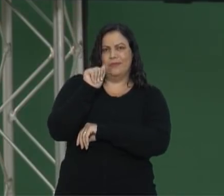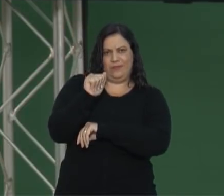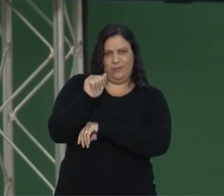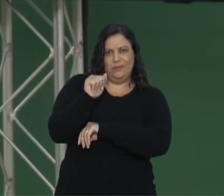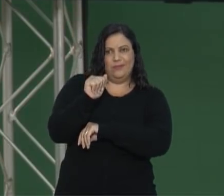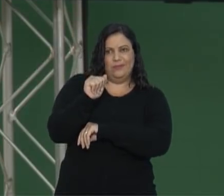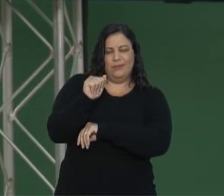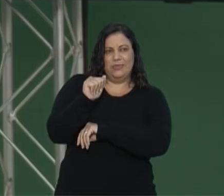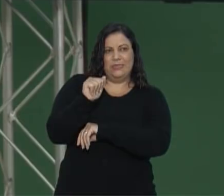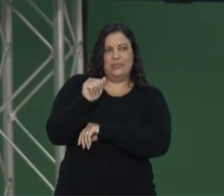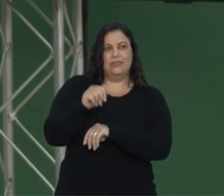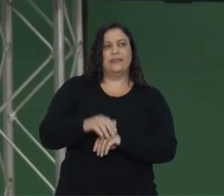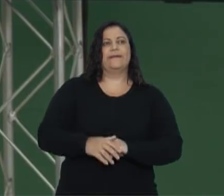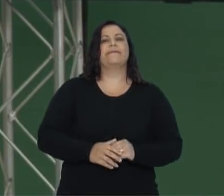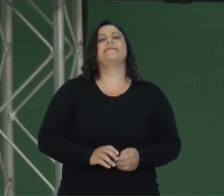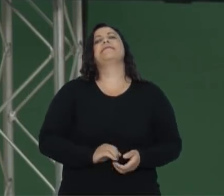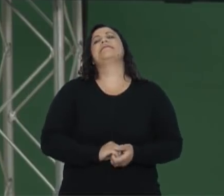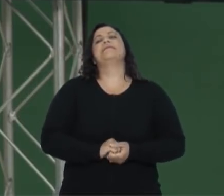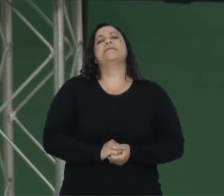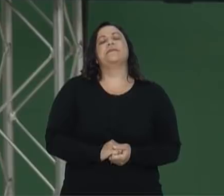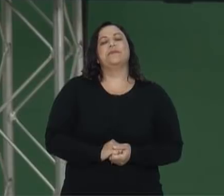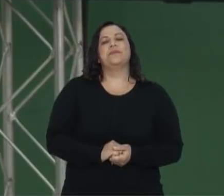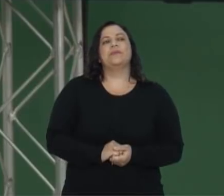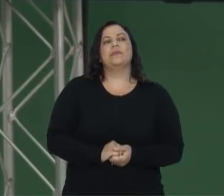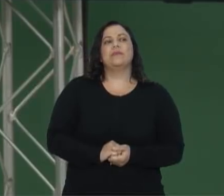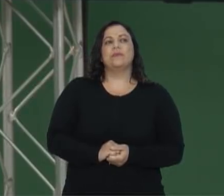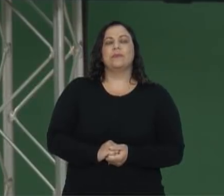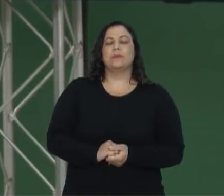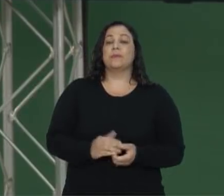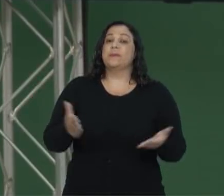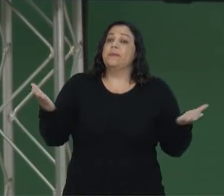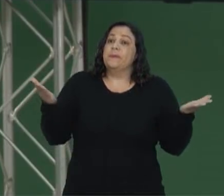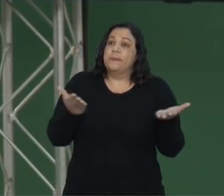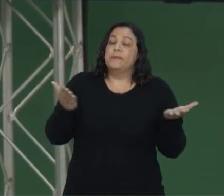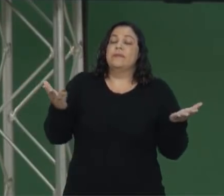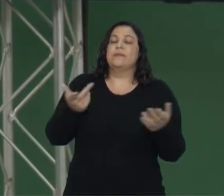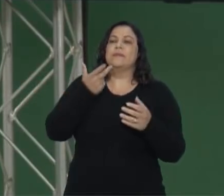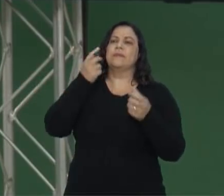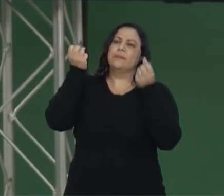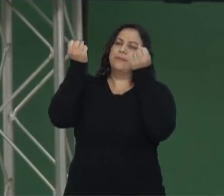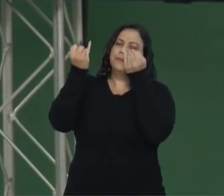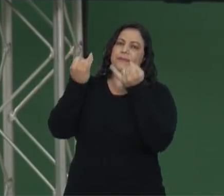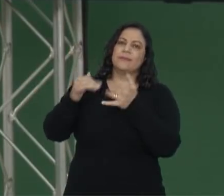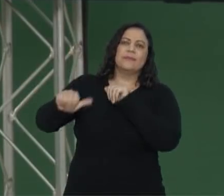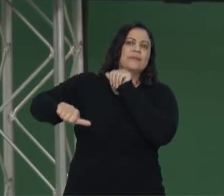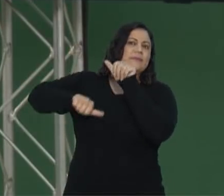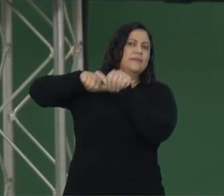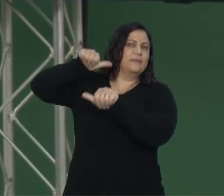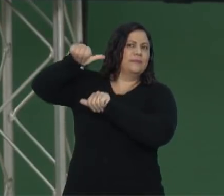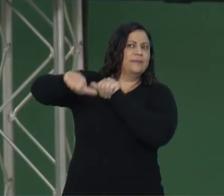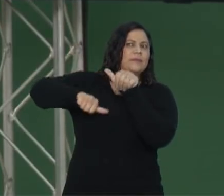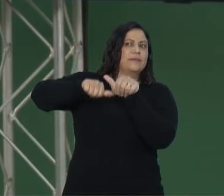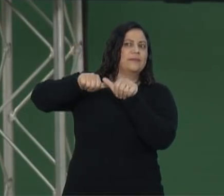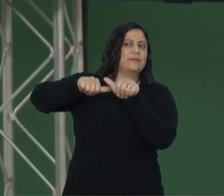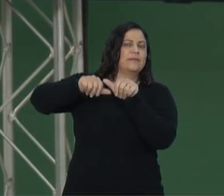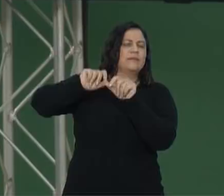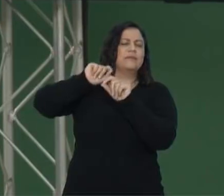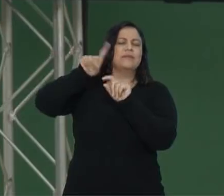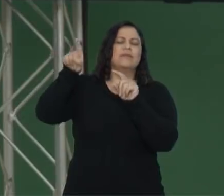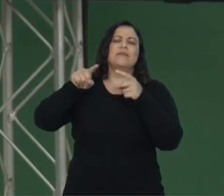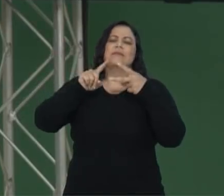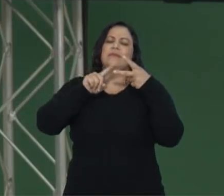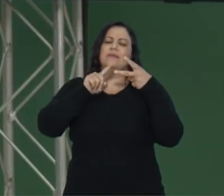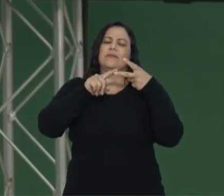nos estados físicos. Bom, já que eu falei das transformações físicas, as químicas também têm que aparecer na aula de